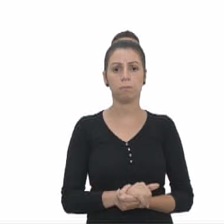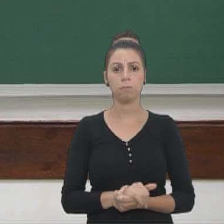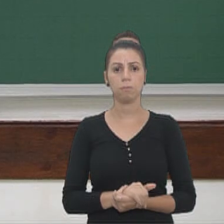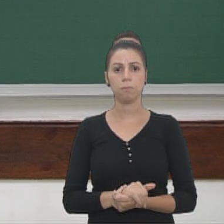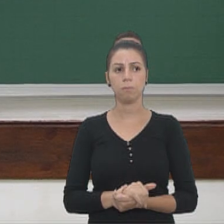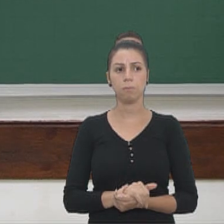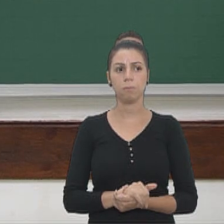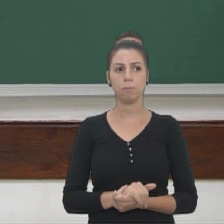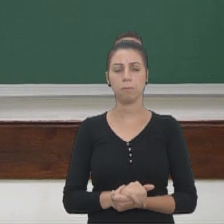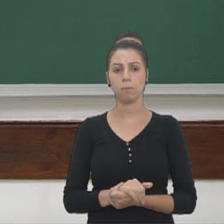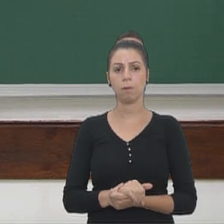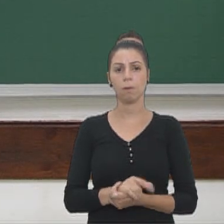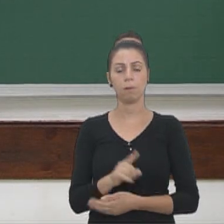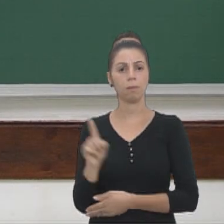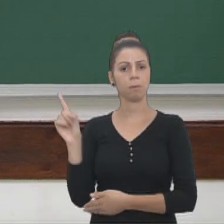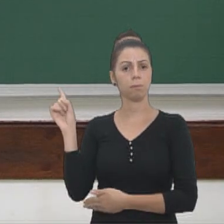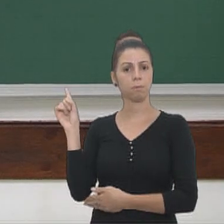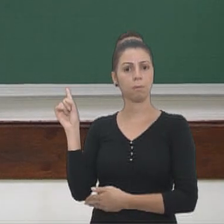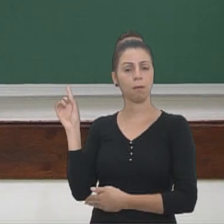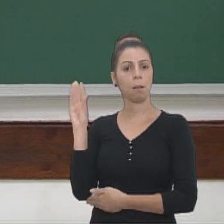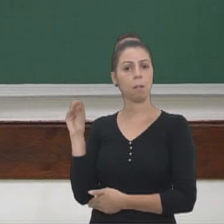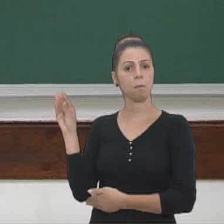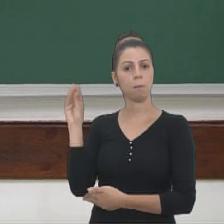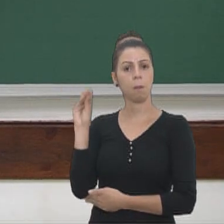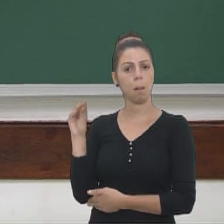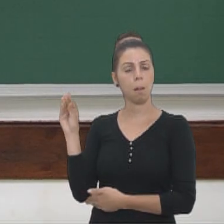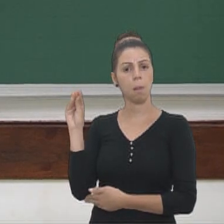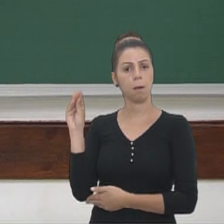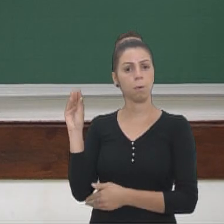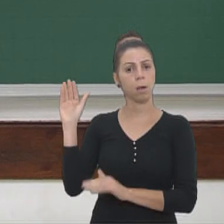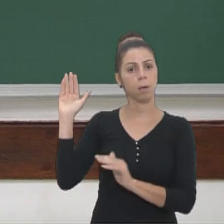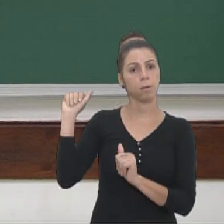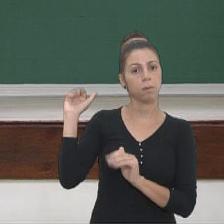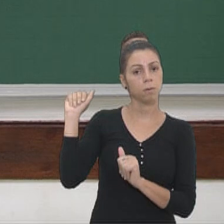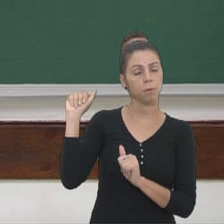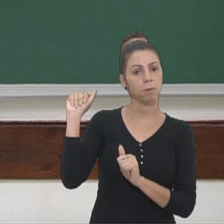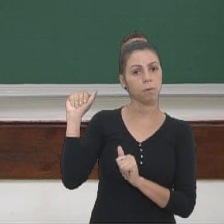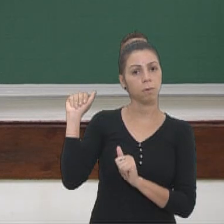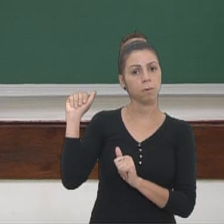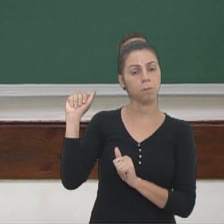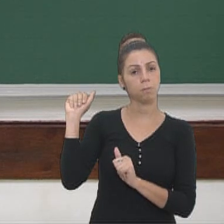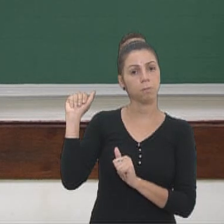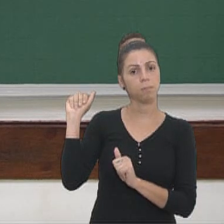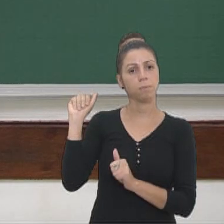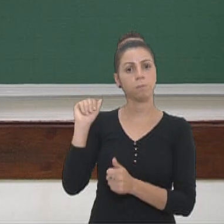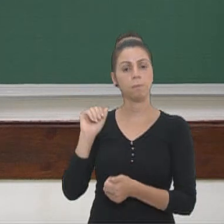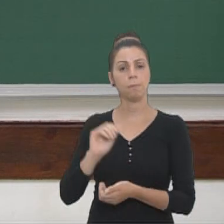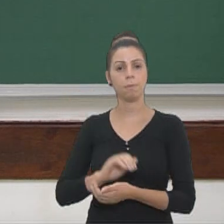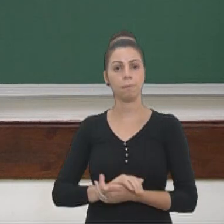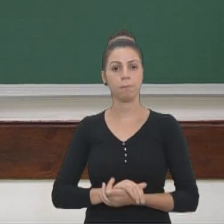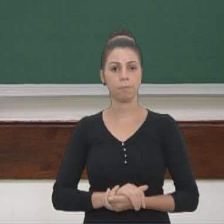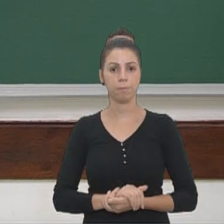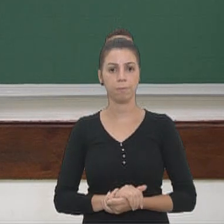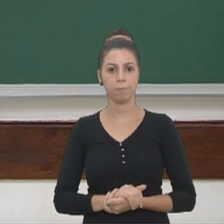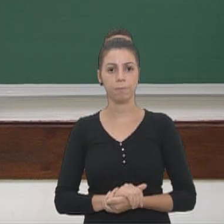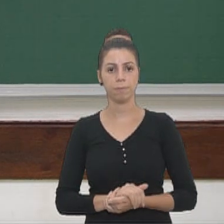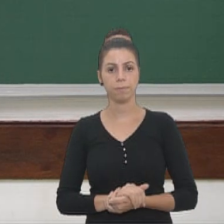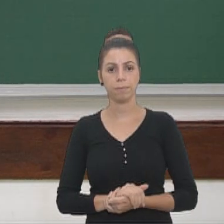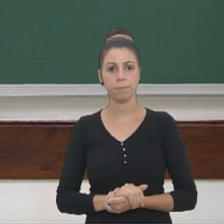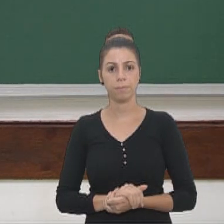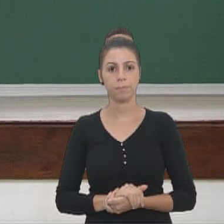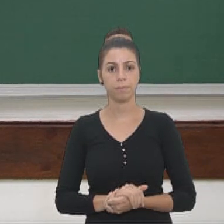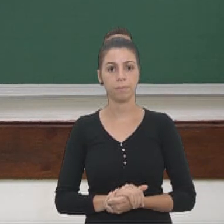Recuérdate que o cómic é uma série ou sequência de vinhetas que conta